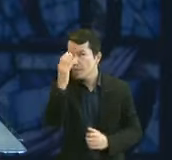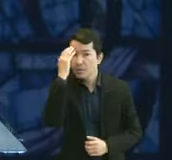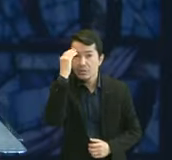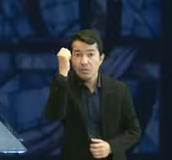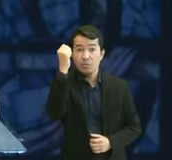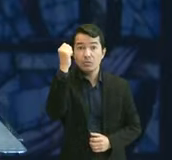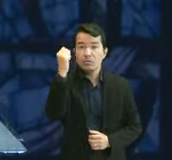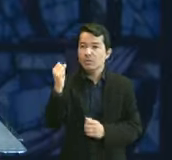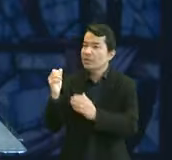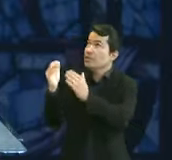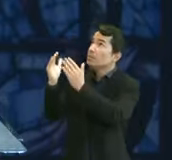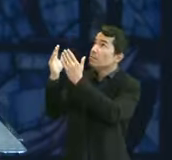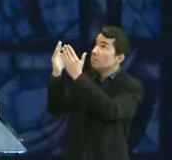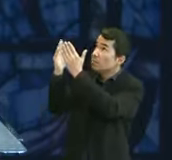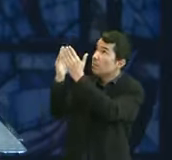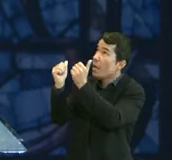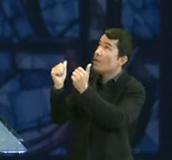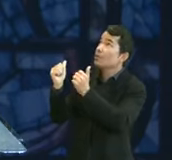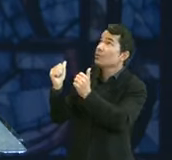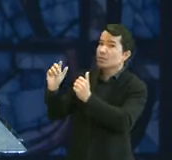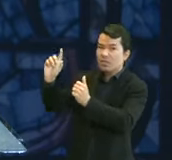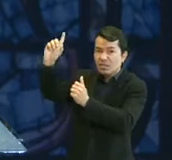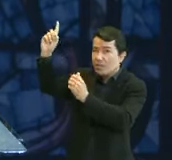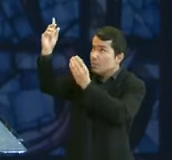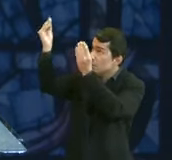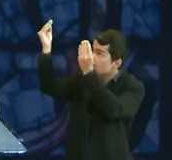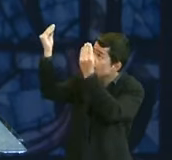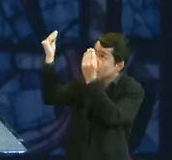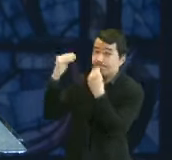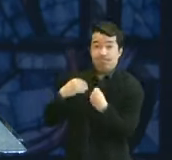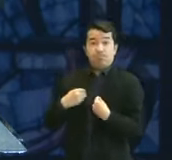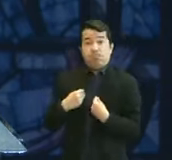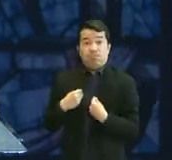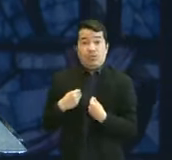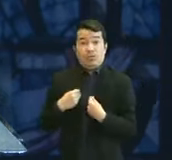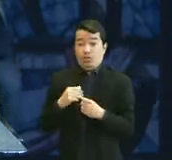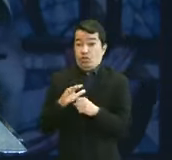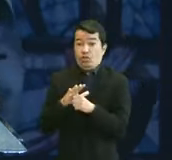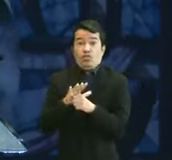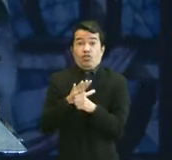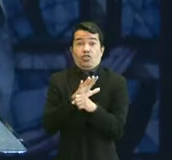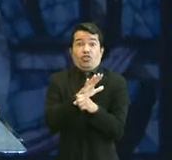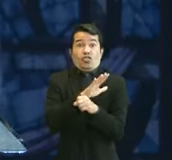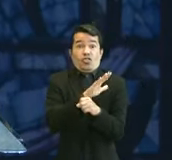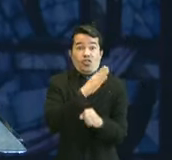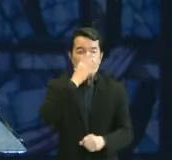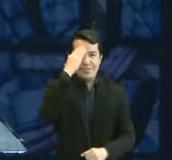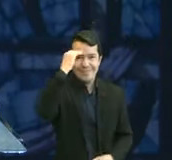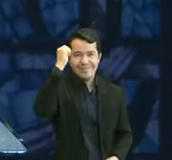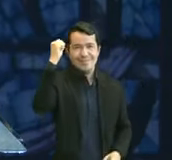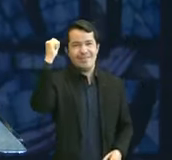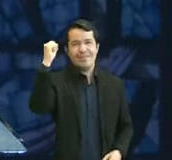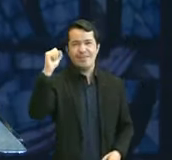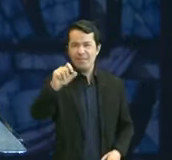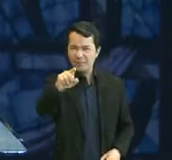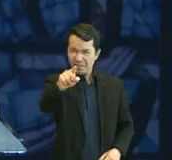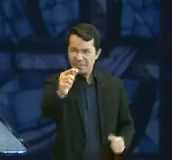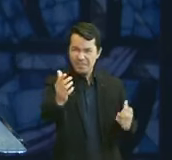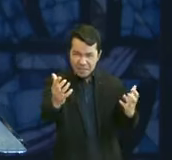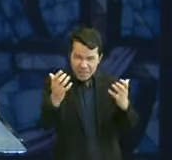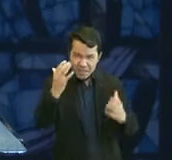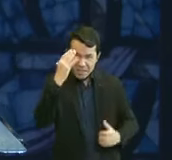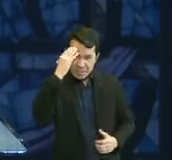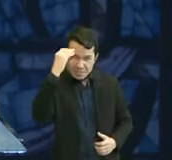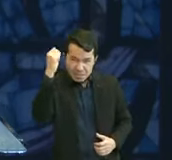liberadamente e com boa vontade. Você deseja sabedoria? Levante suas